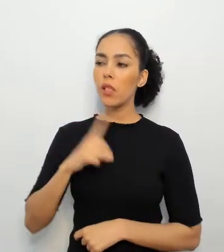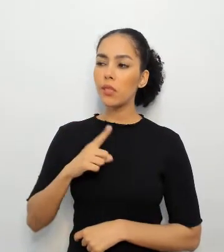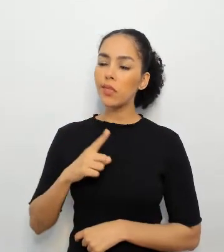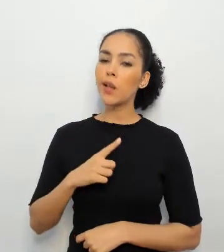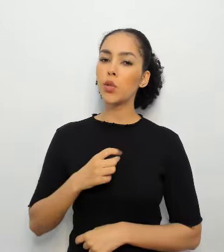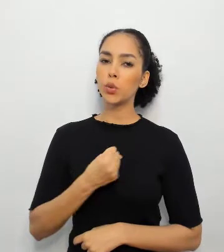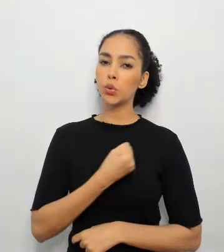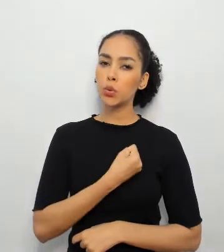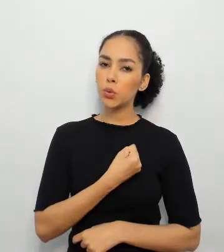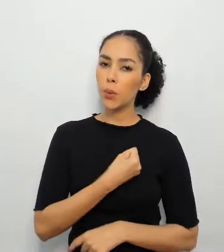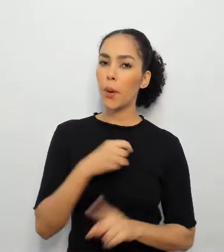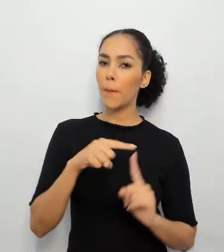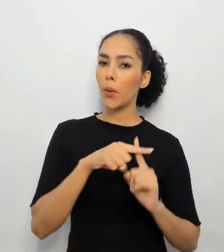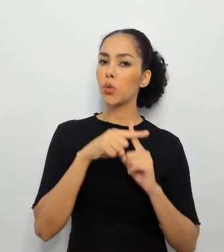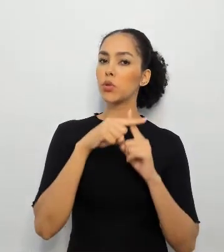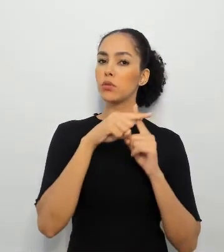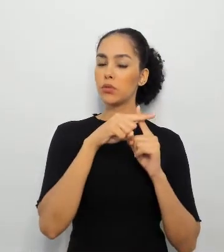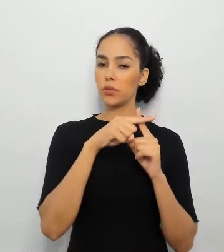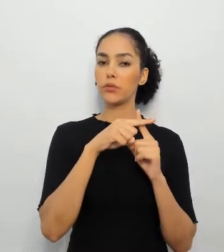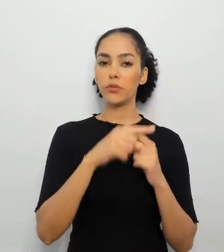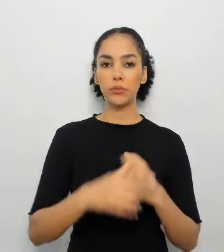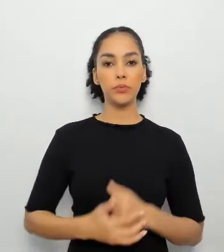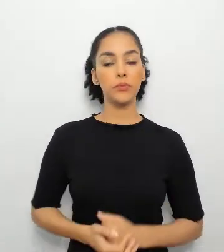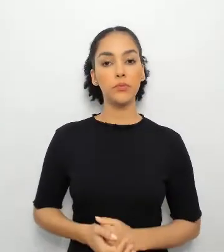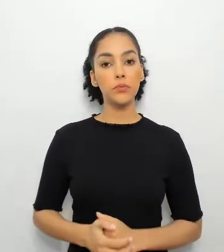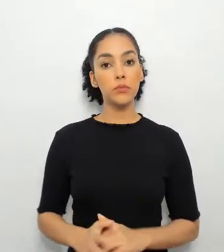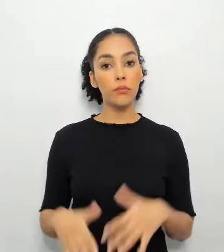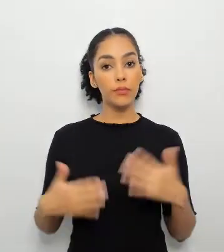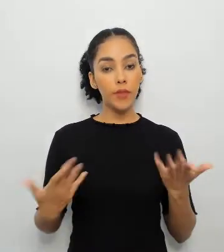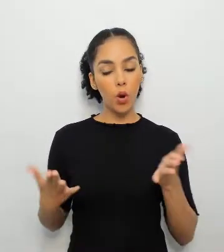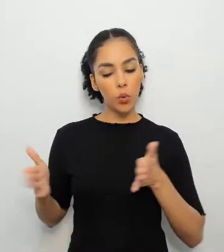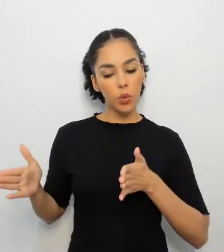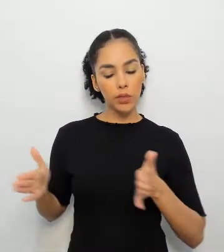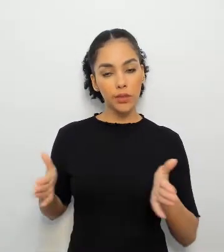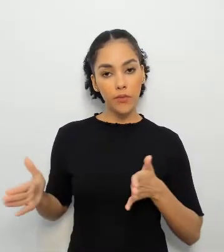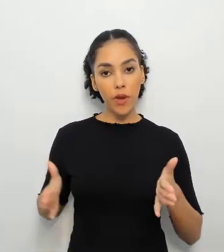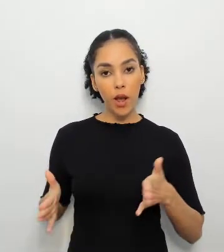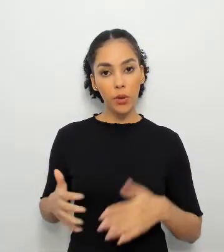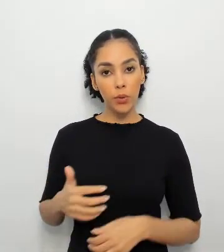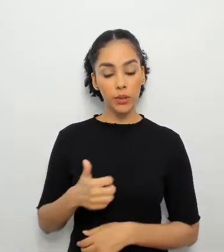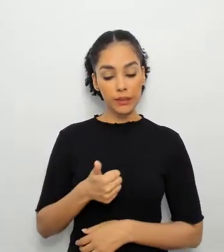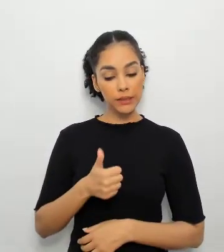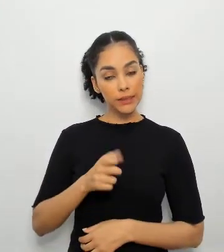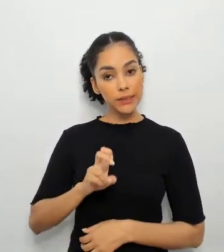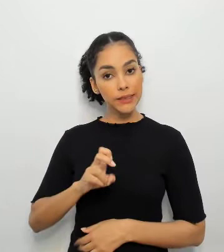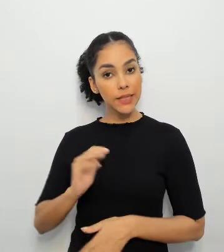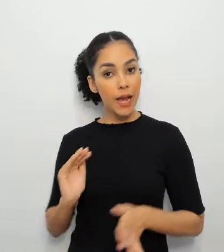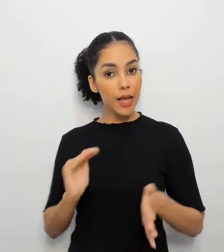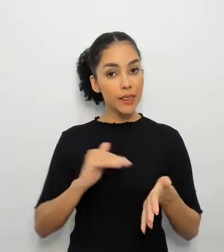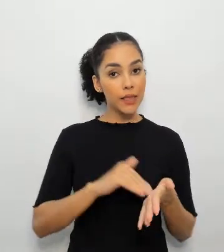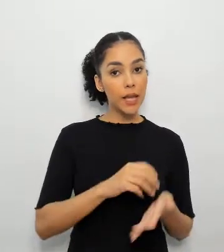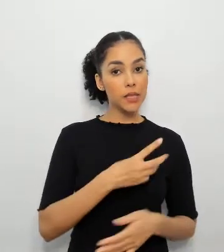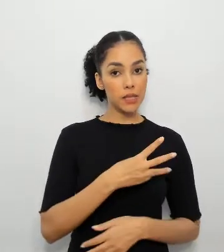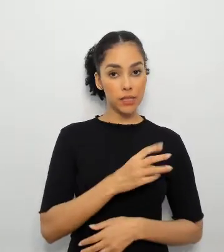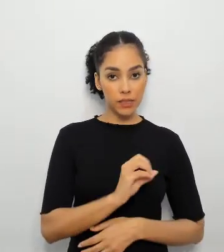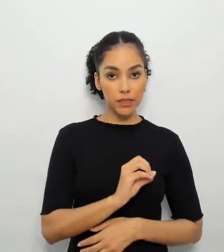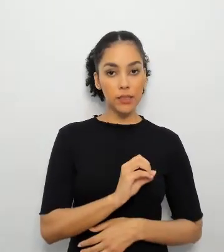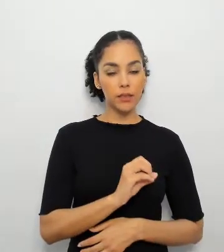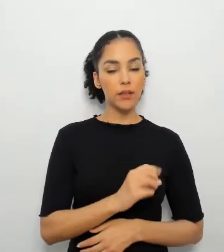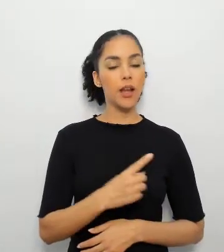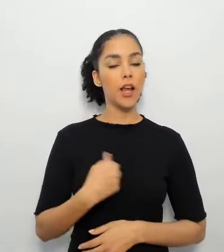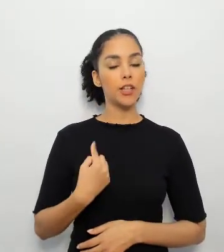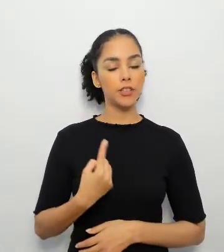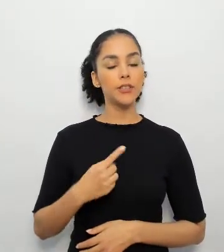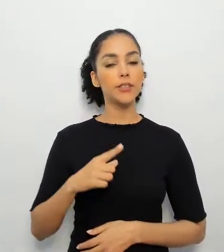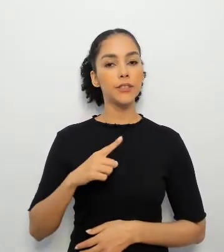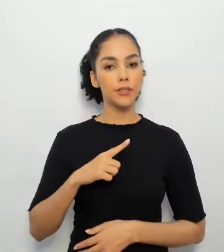Você vai ter um lucro positivo aqui. Então, nesse intervalo de 15 até 30, a